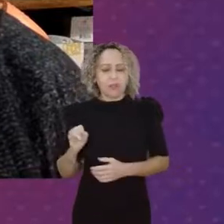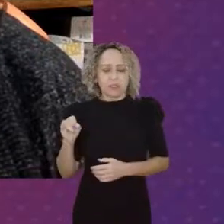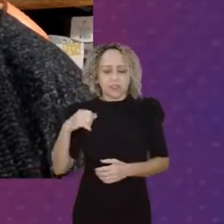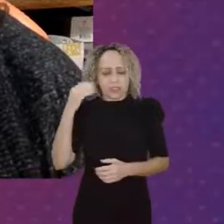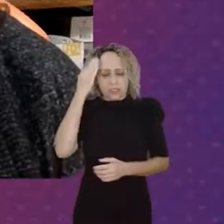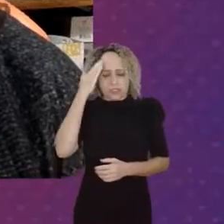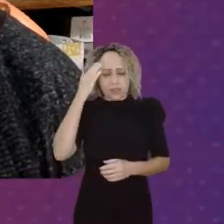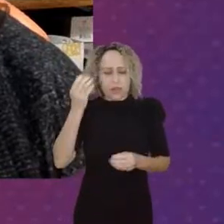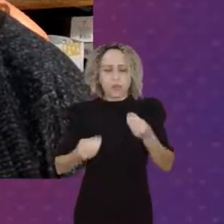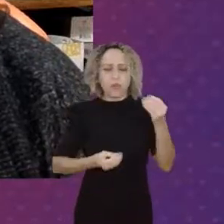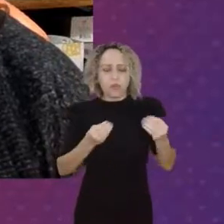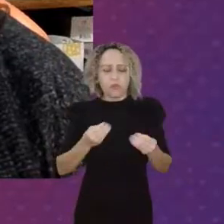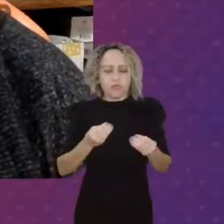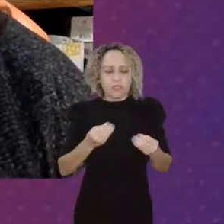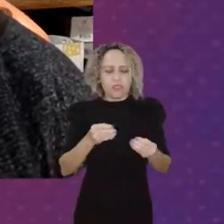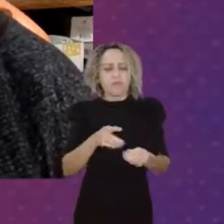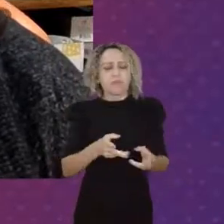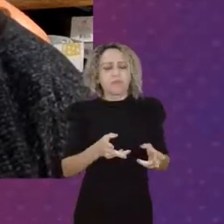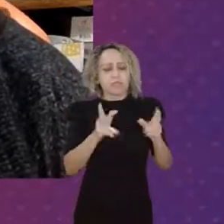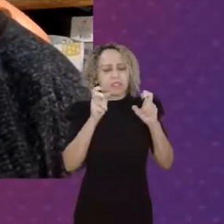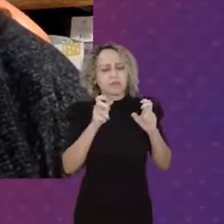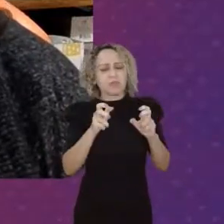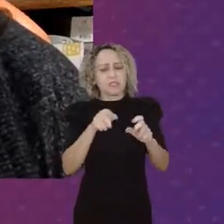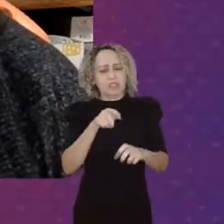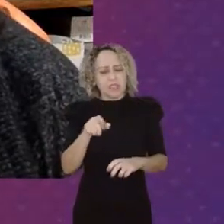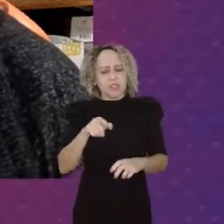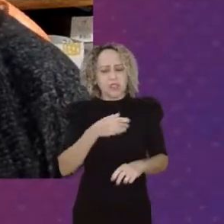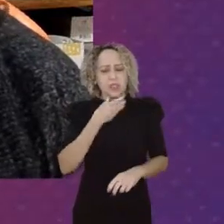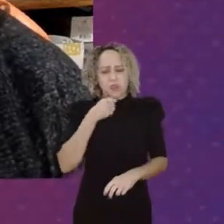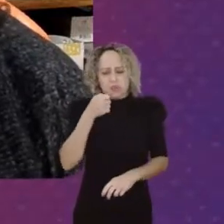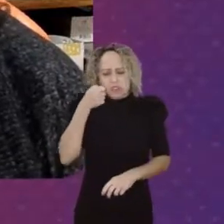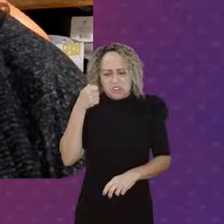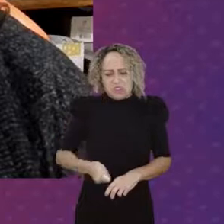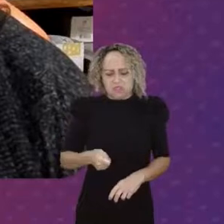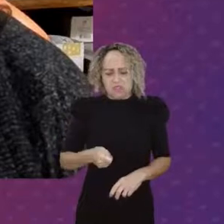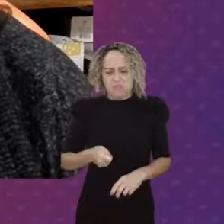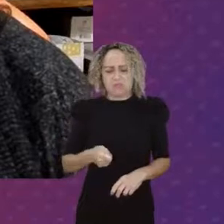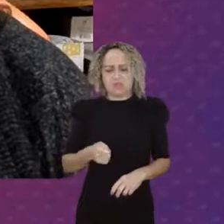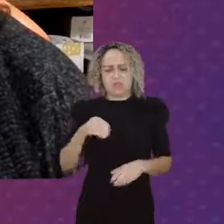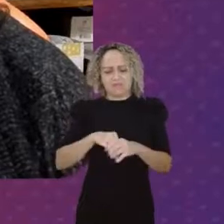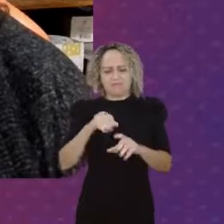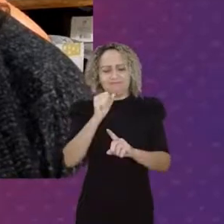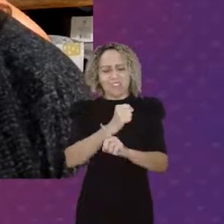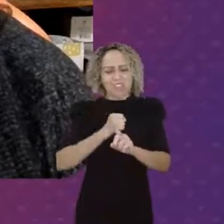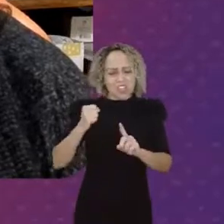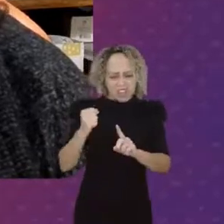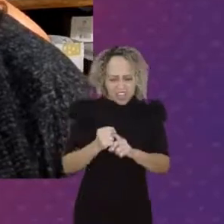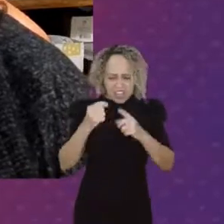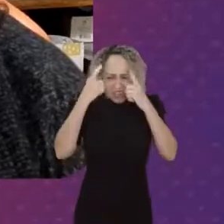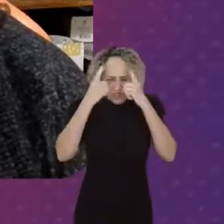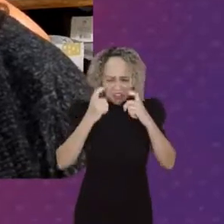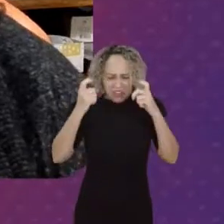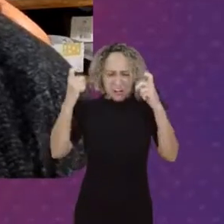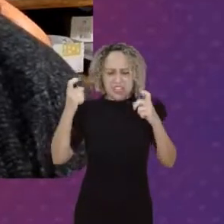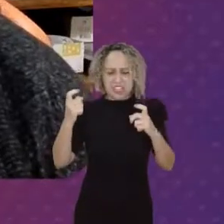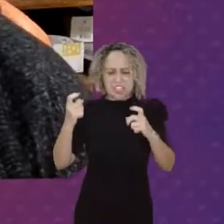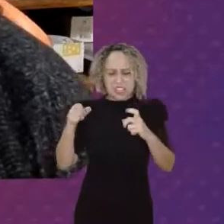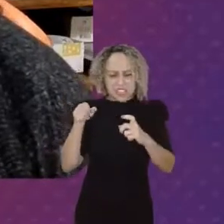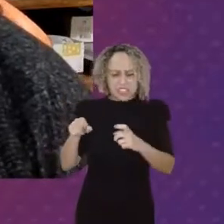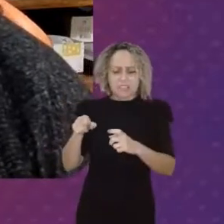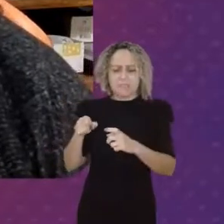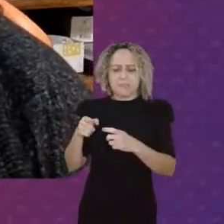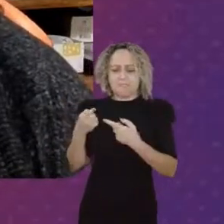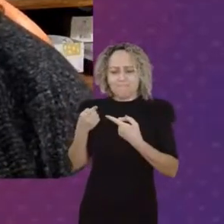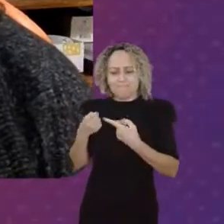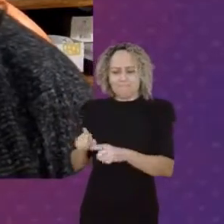você vai se dar conta que você está sendo vítima desse machismo estrutural, né, dessa violência que quer nos colocar cada vez mais à parte